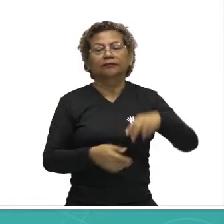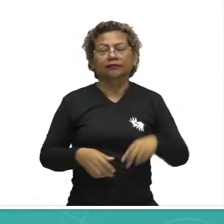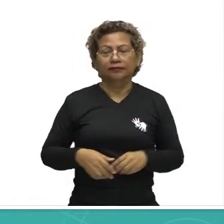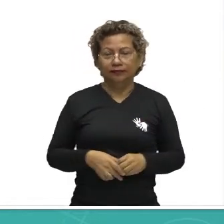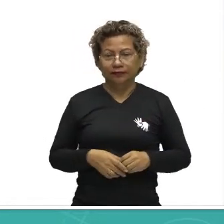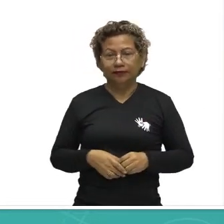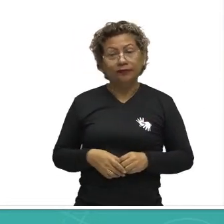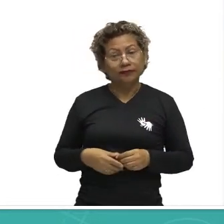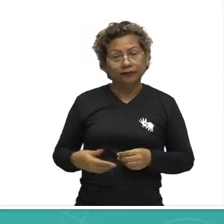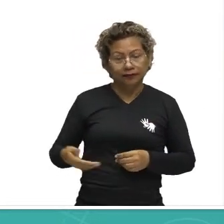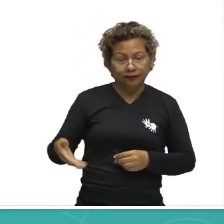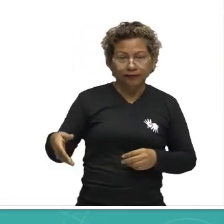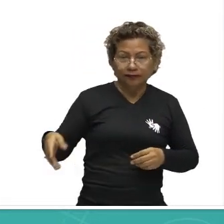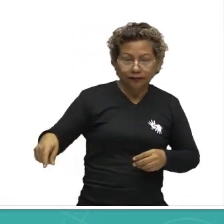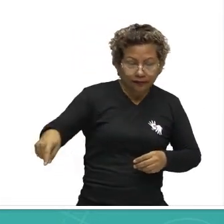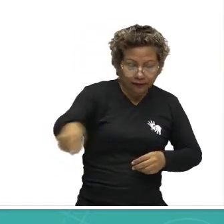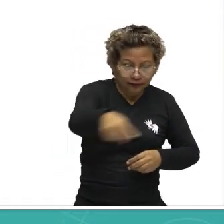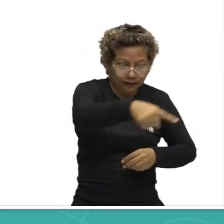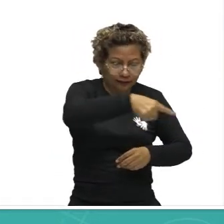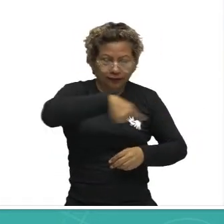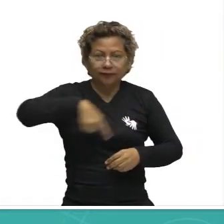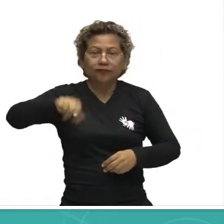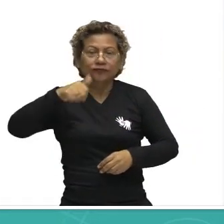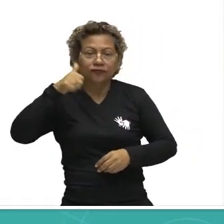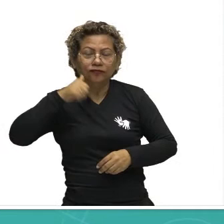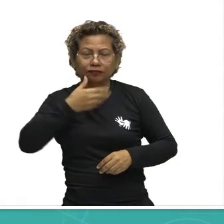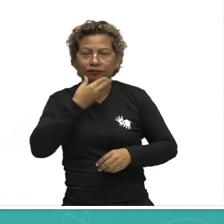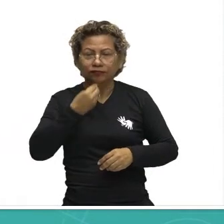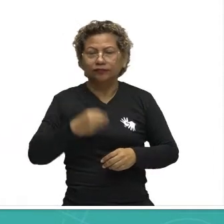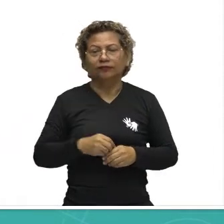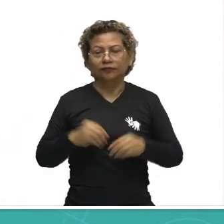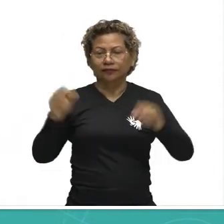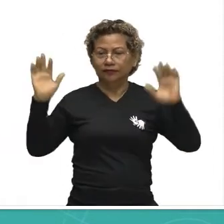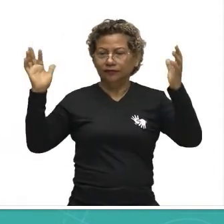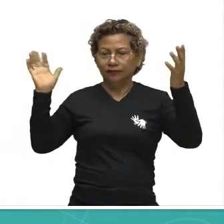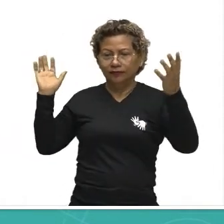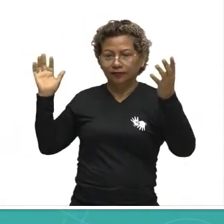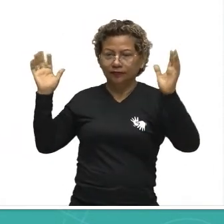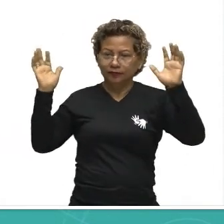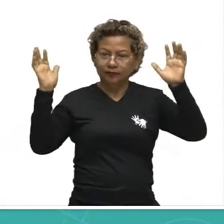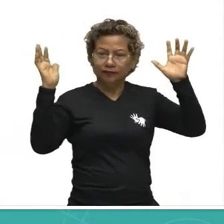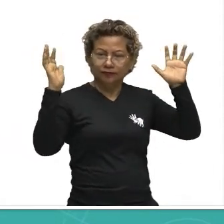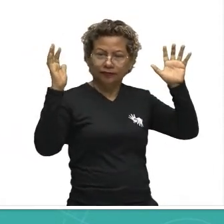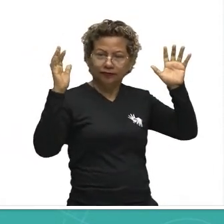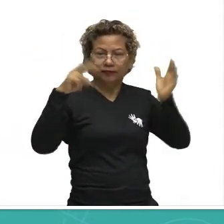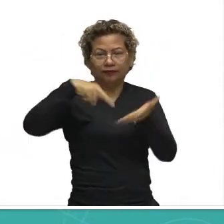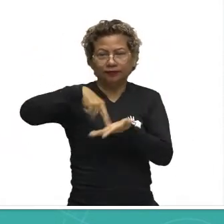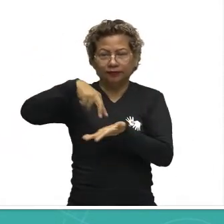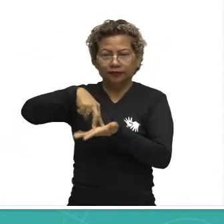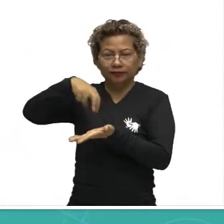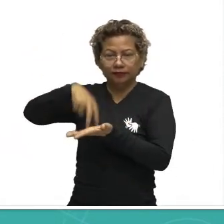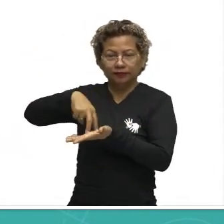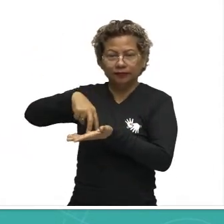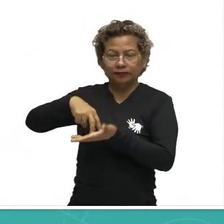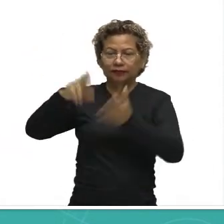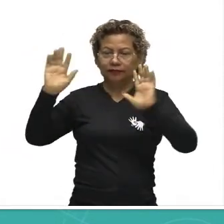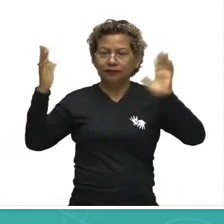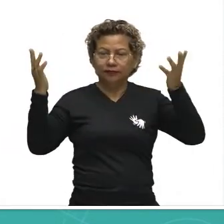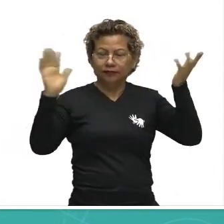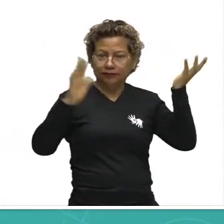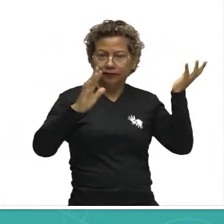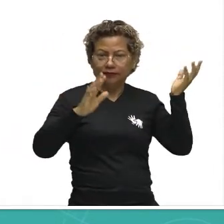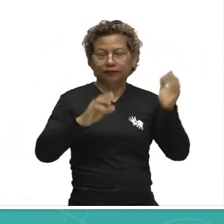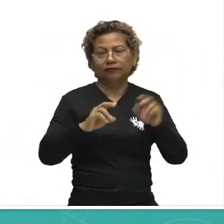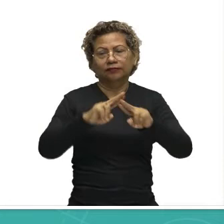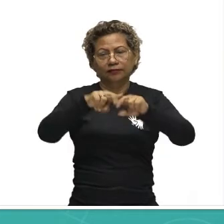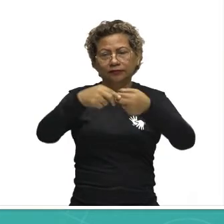da roda e eles geralmente levantam os braços e ficam pulando, né? Como se fosse, então, chamado do vira, certo?